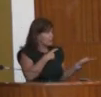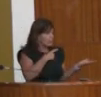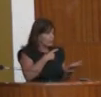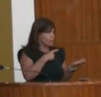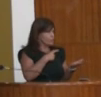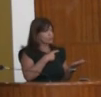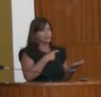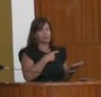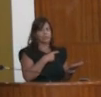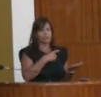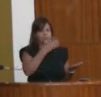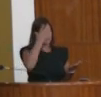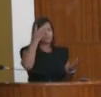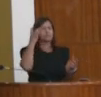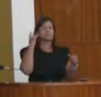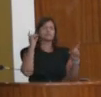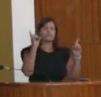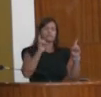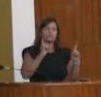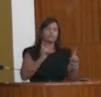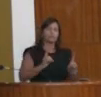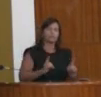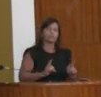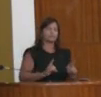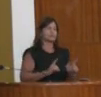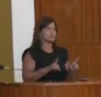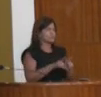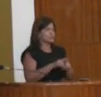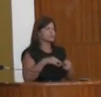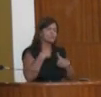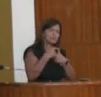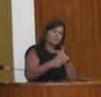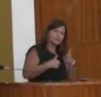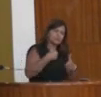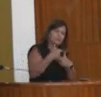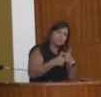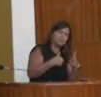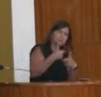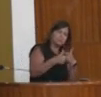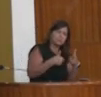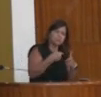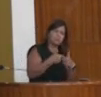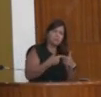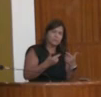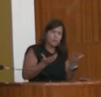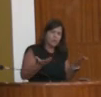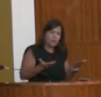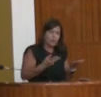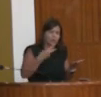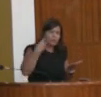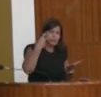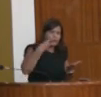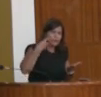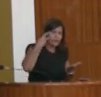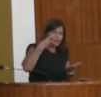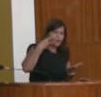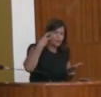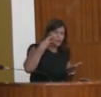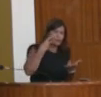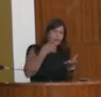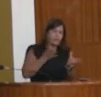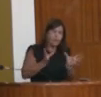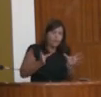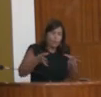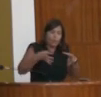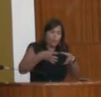lá da pessoa com deficiente, o membro, trabalhando muito lá em prol disso. Hoje estou vereador, faço parte da comissão